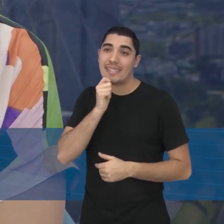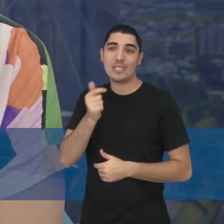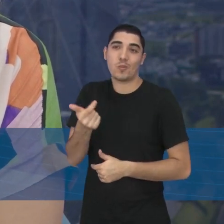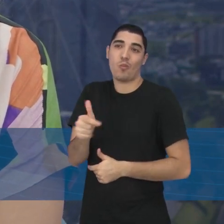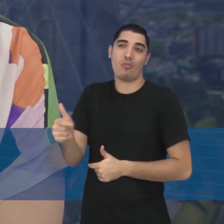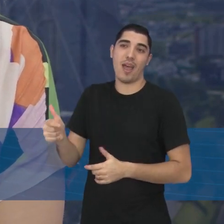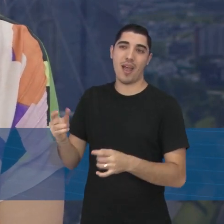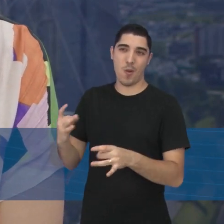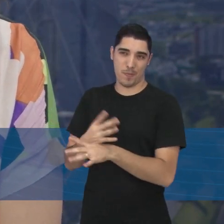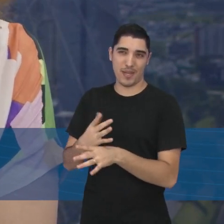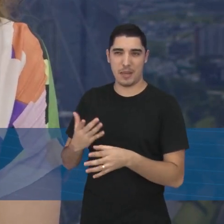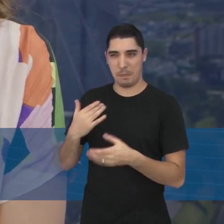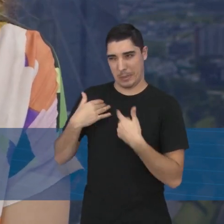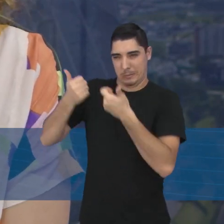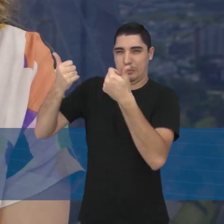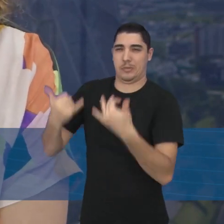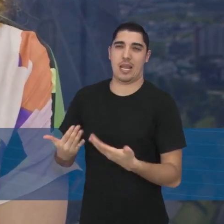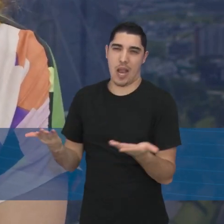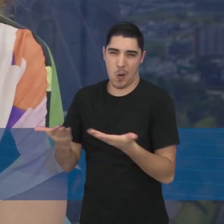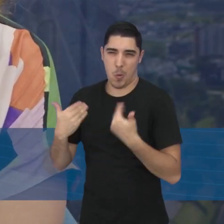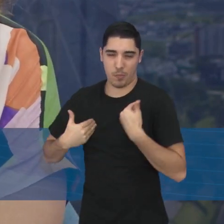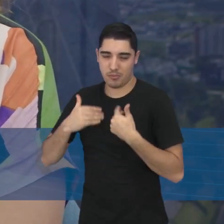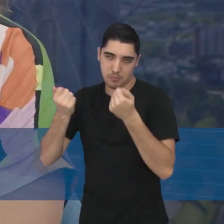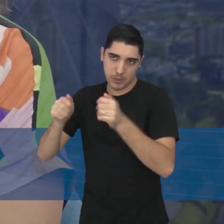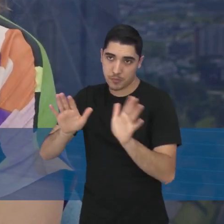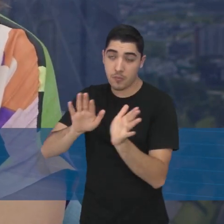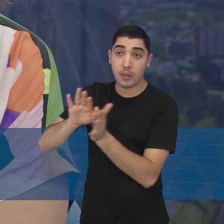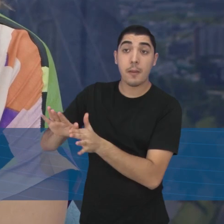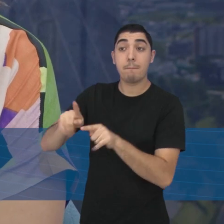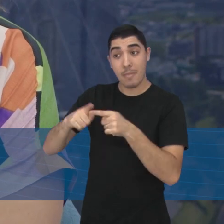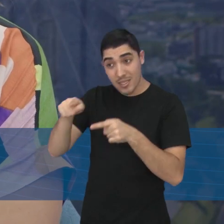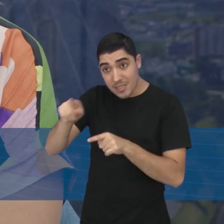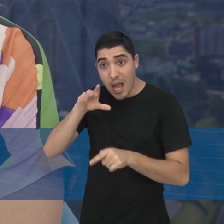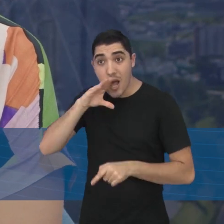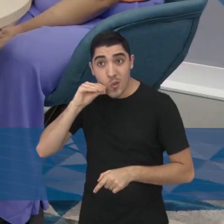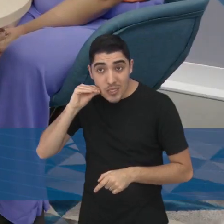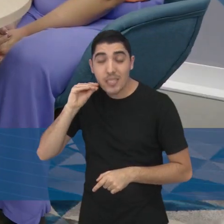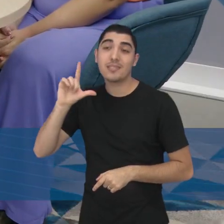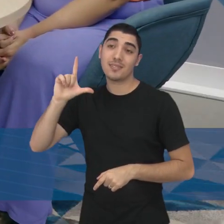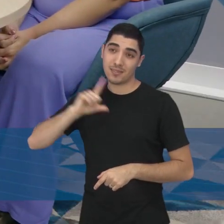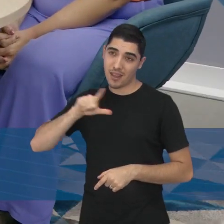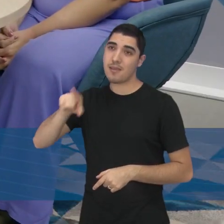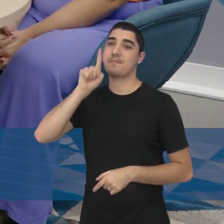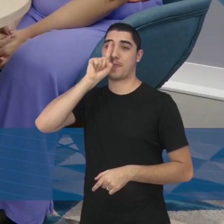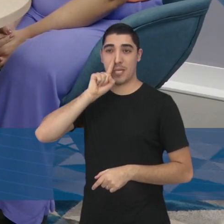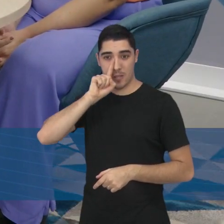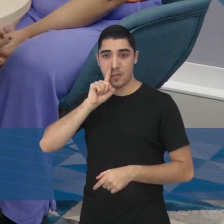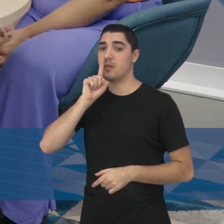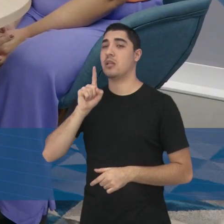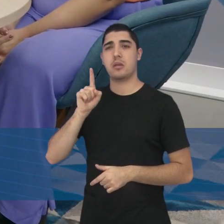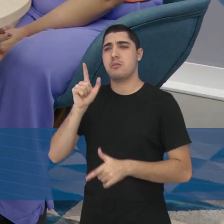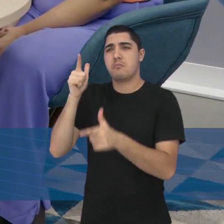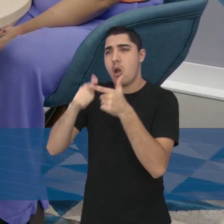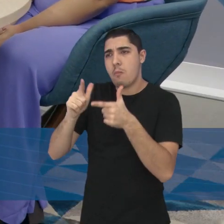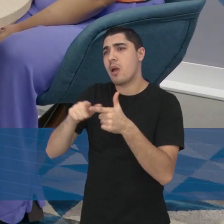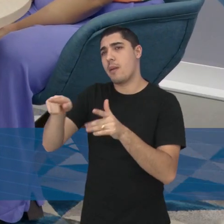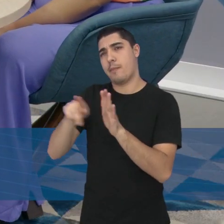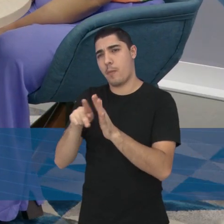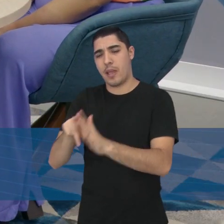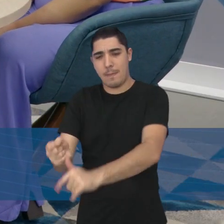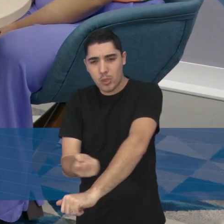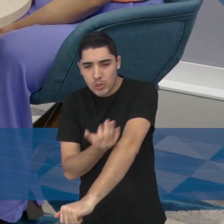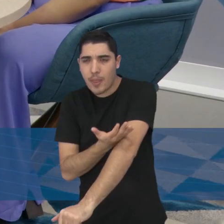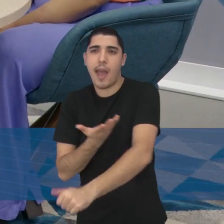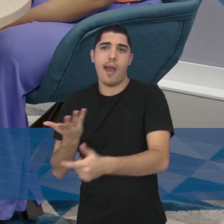acho que não vem aqui, mas que né? Então, a adolescente tem esses riscos, né? Independente dos riscos sociais e emocionais, ela tem riscos